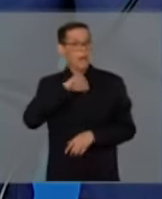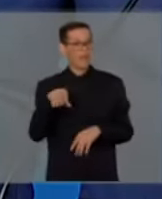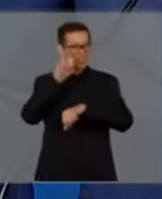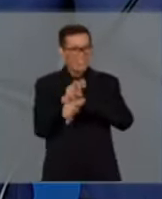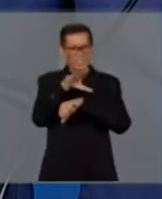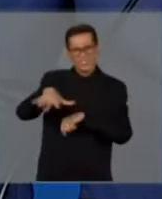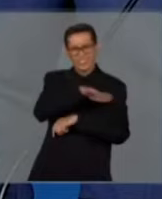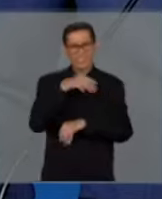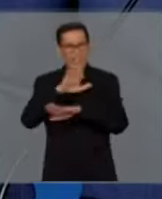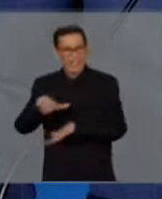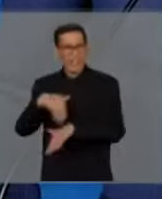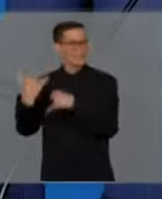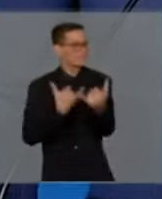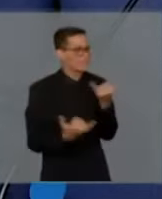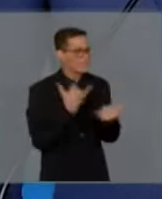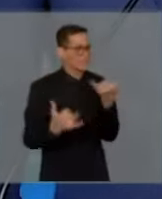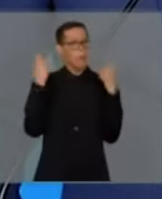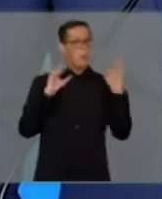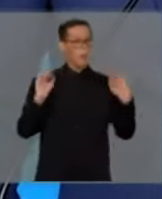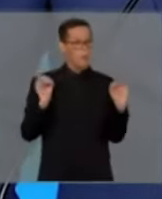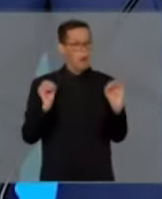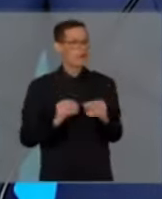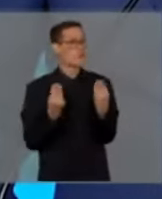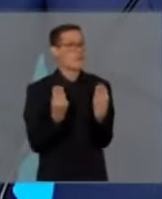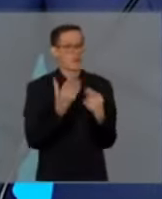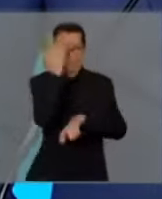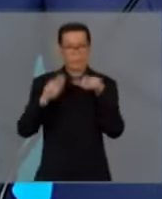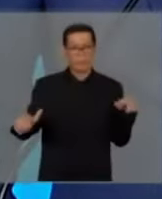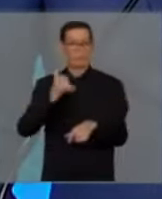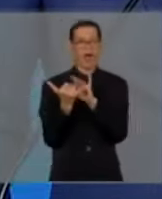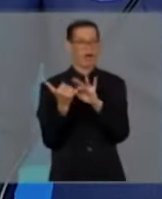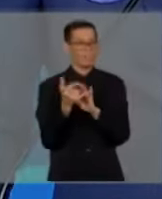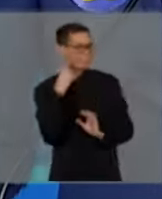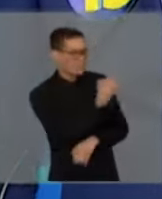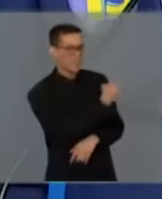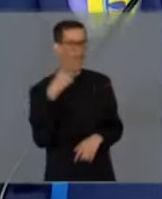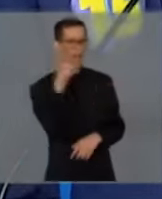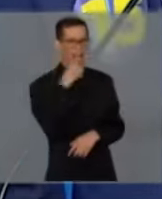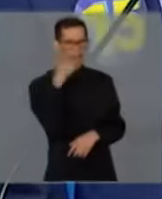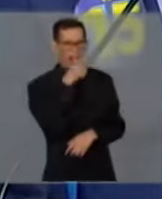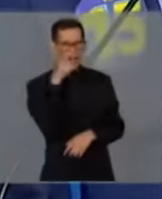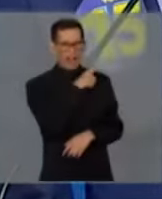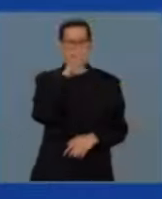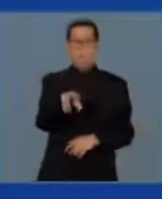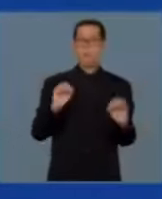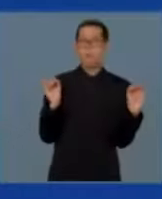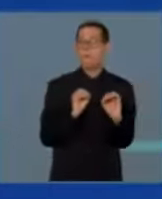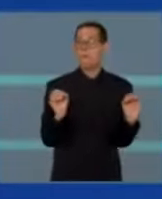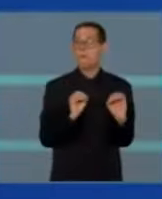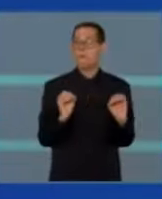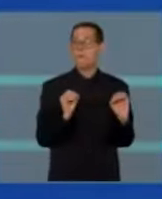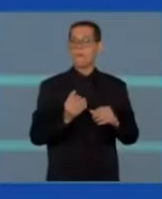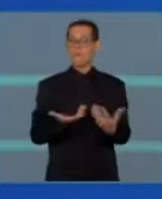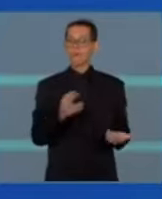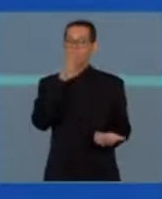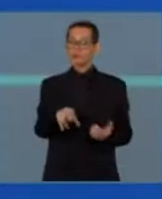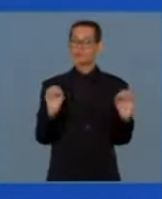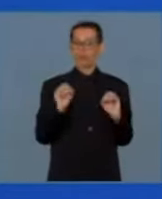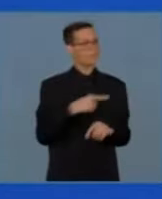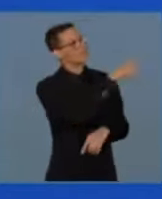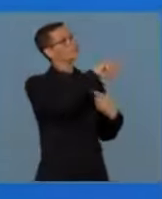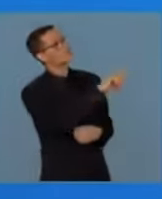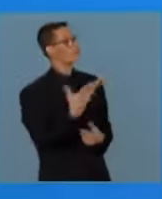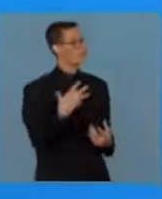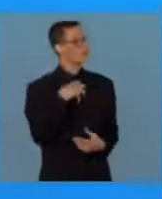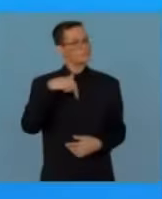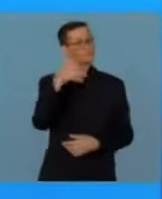na Praça da Sé a população sorrindo andando com seus celulares na mão olha a fantasia ficção que ele Monta ele não ele não responde você vê não respondeu se ele andaria tranquilo na cidade